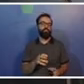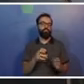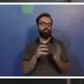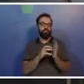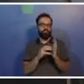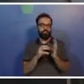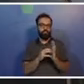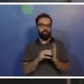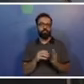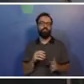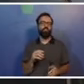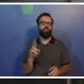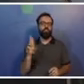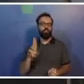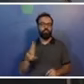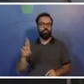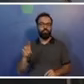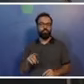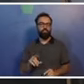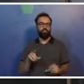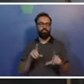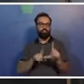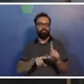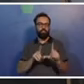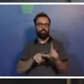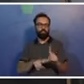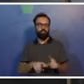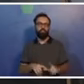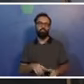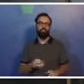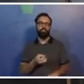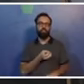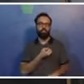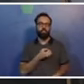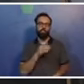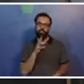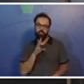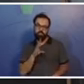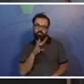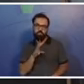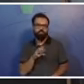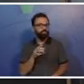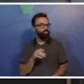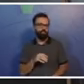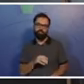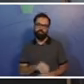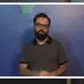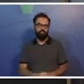um número desconhecido ou um número variável, certo?